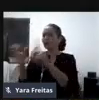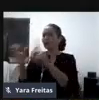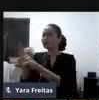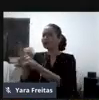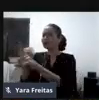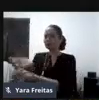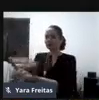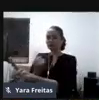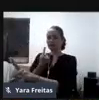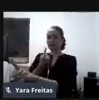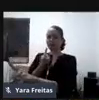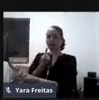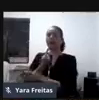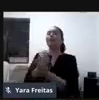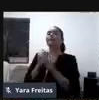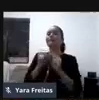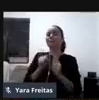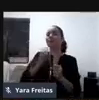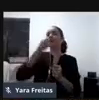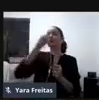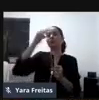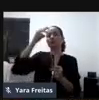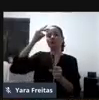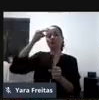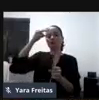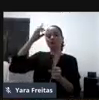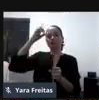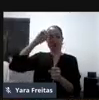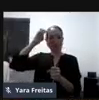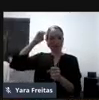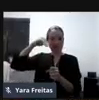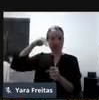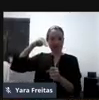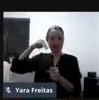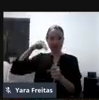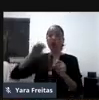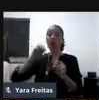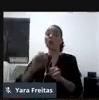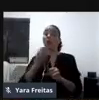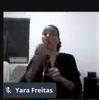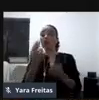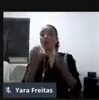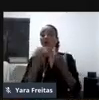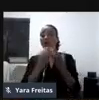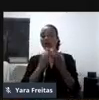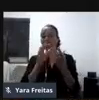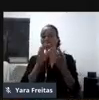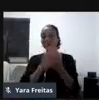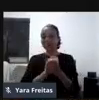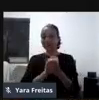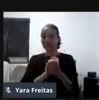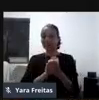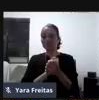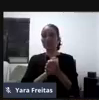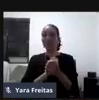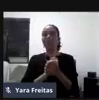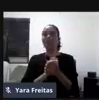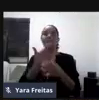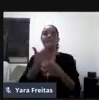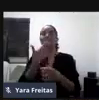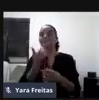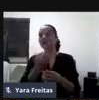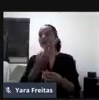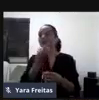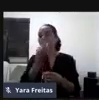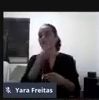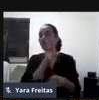para demência. E estar casado é um fator de proteção, tá?